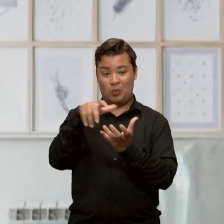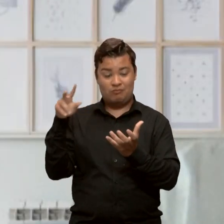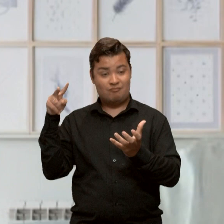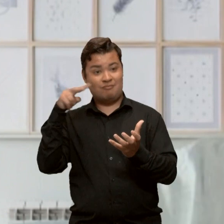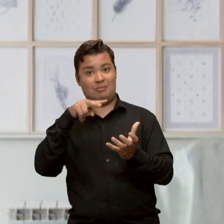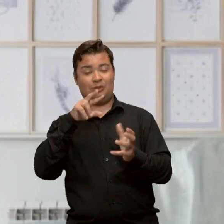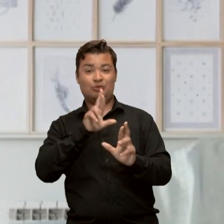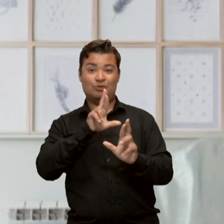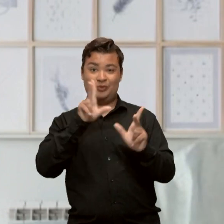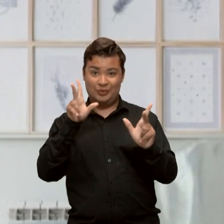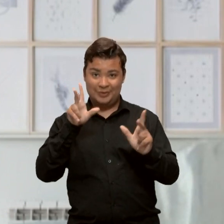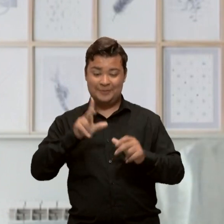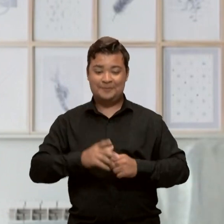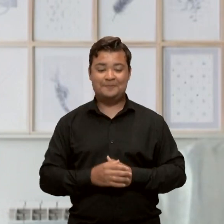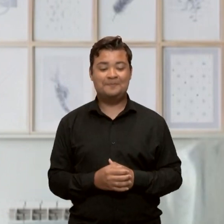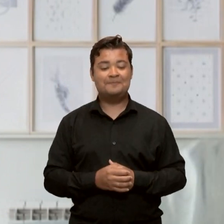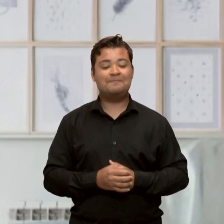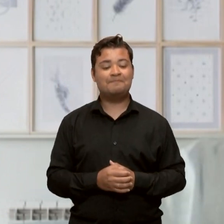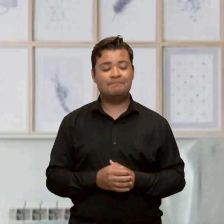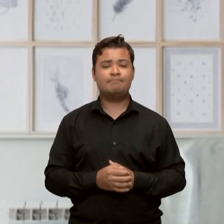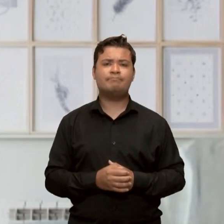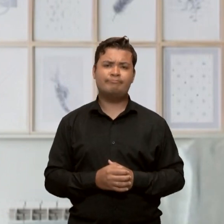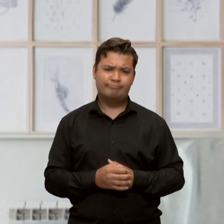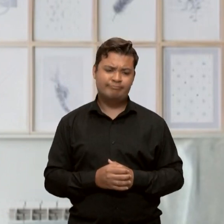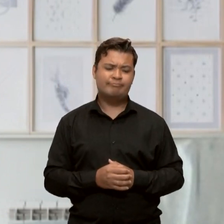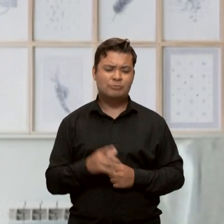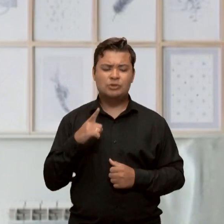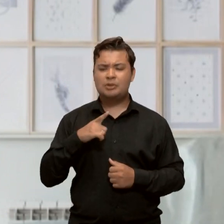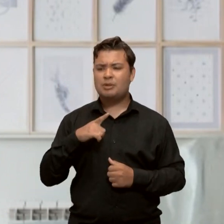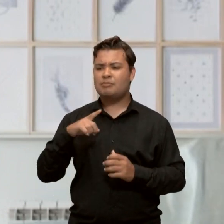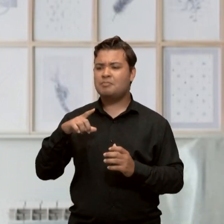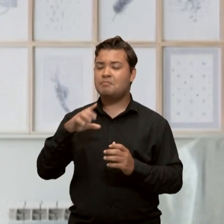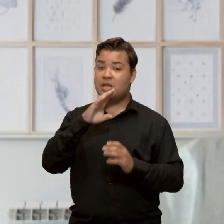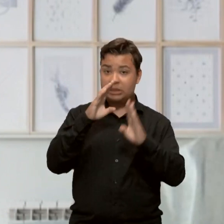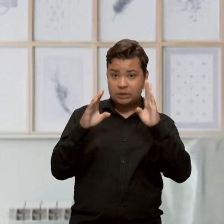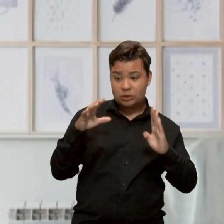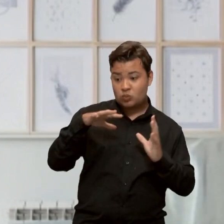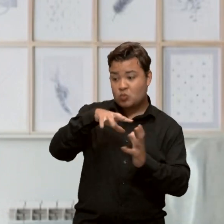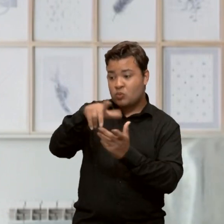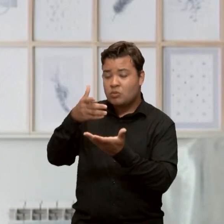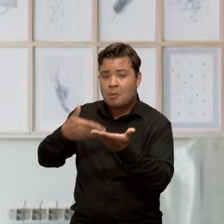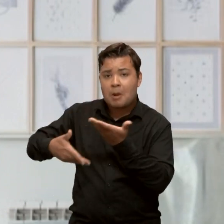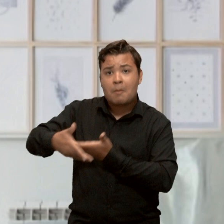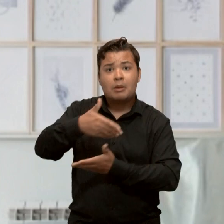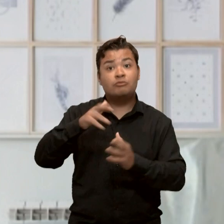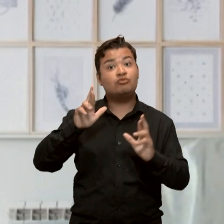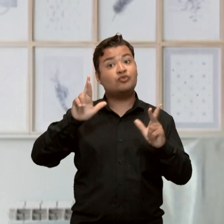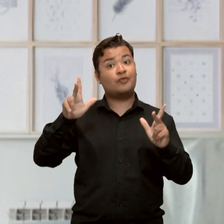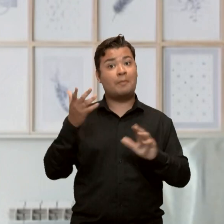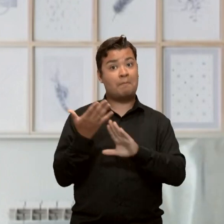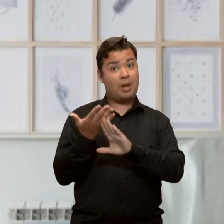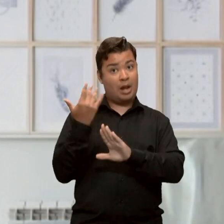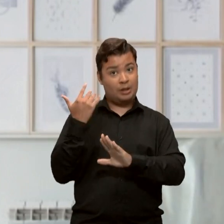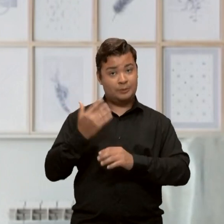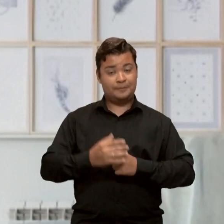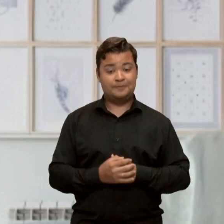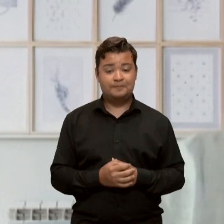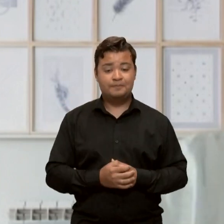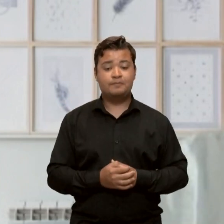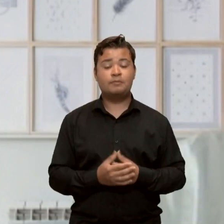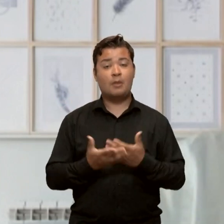com o mundo, muito diferente. Hoje, o esporte ele é